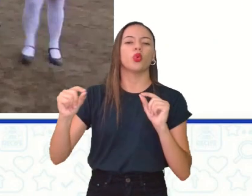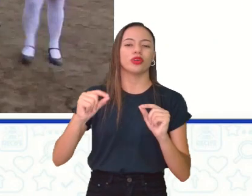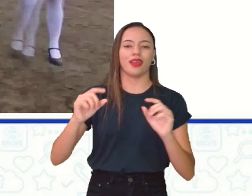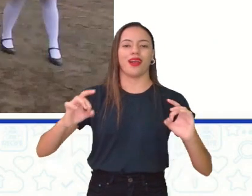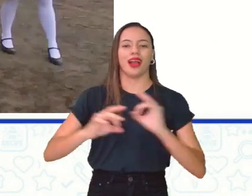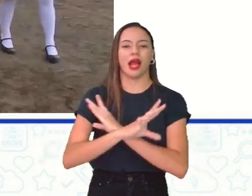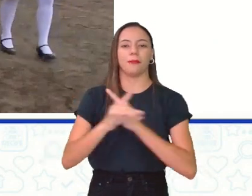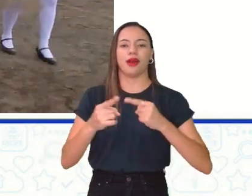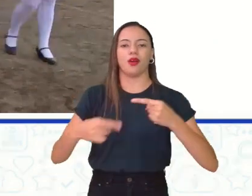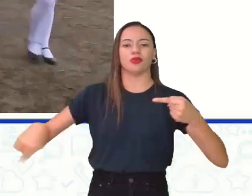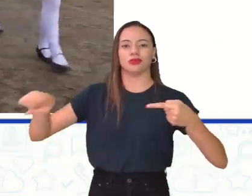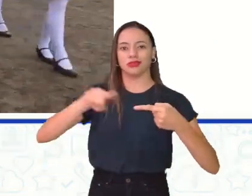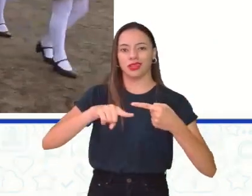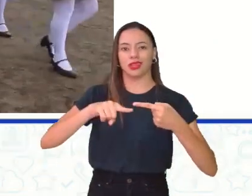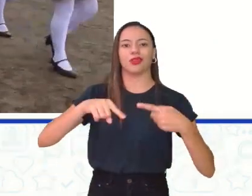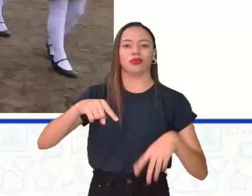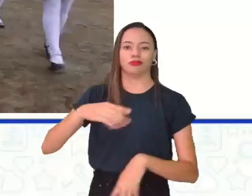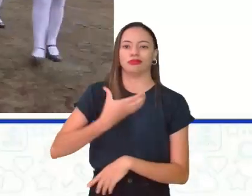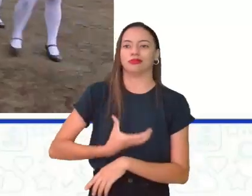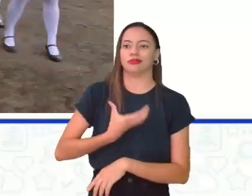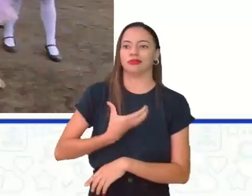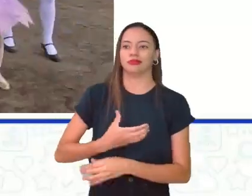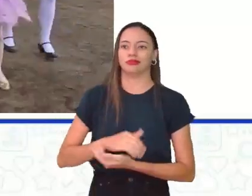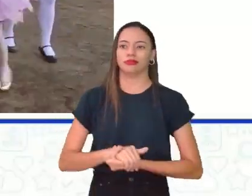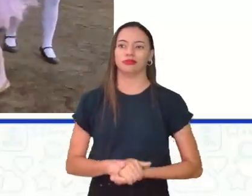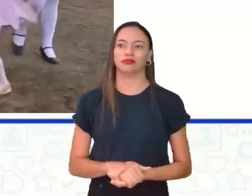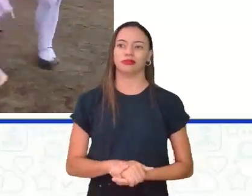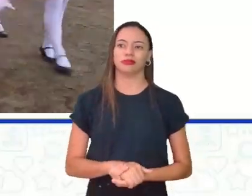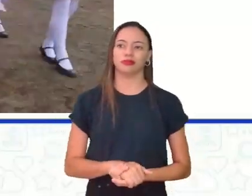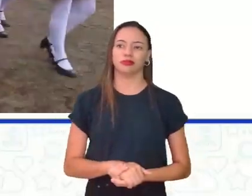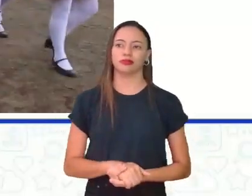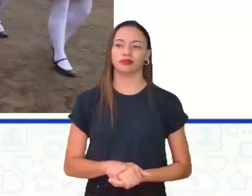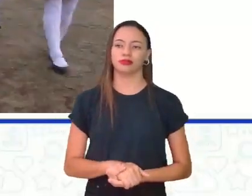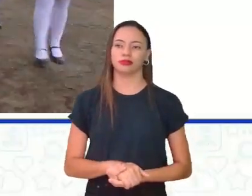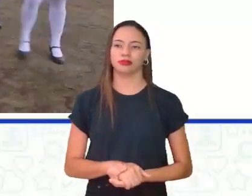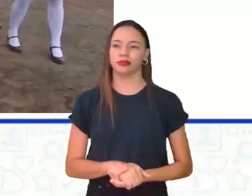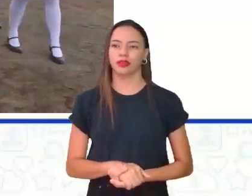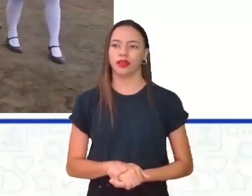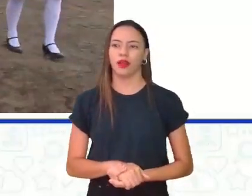um pastoril um pouquinho? Oh, minha linda borboleta,